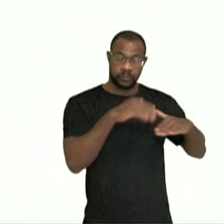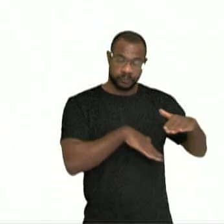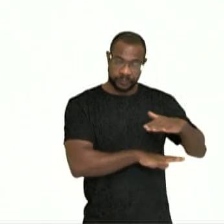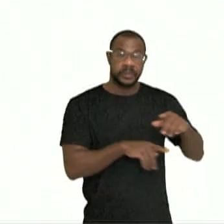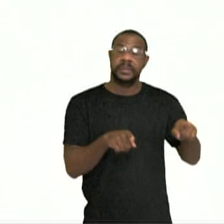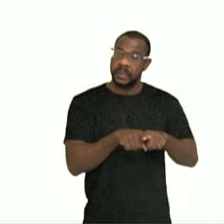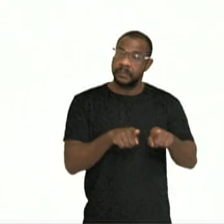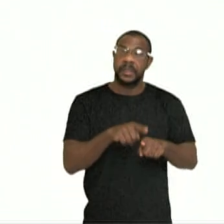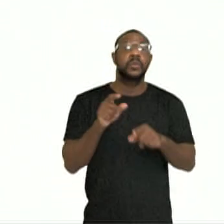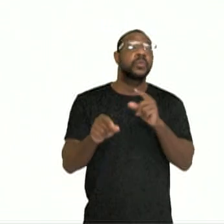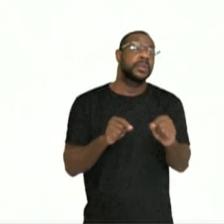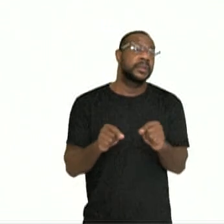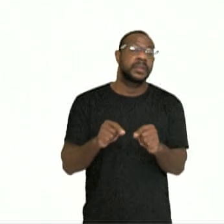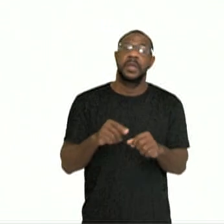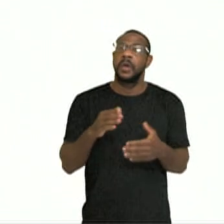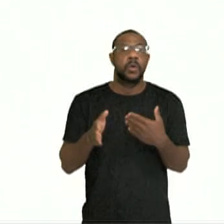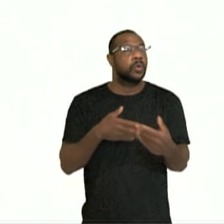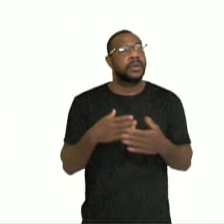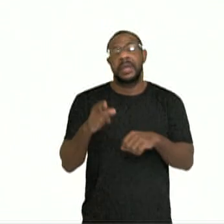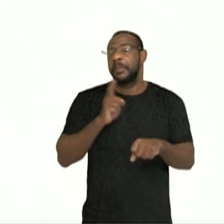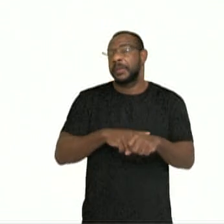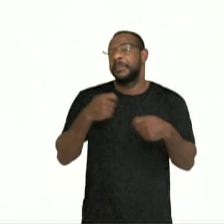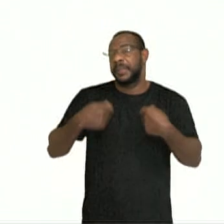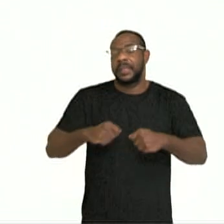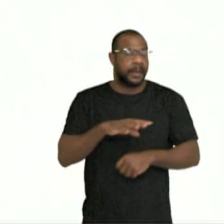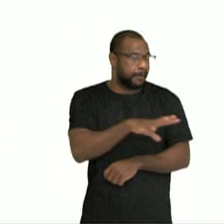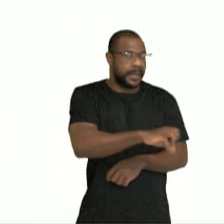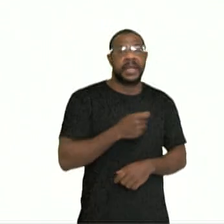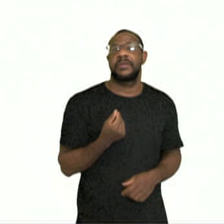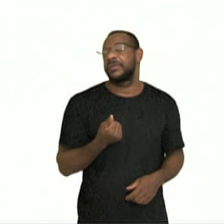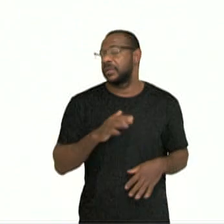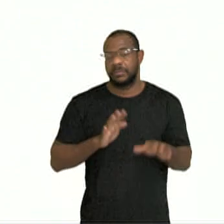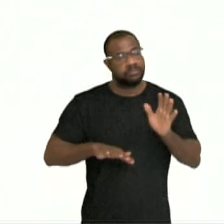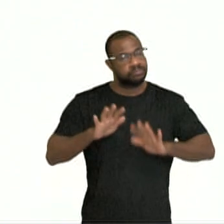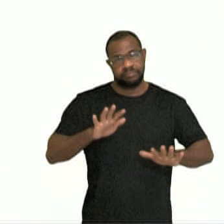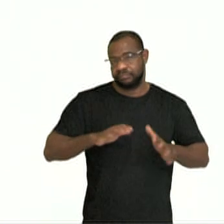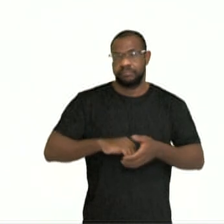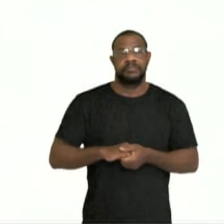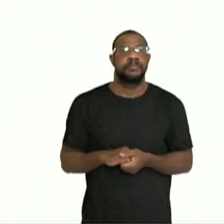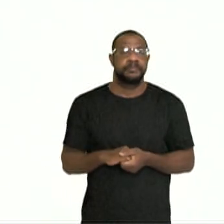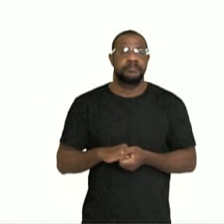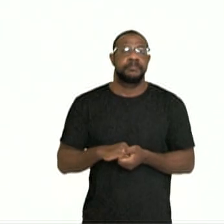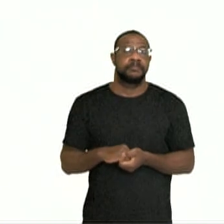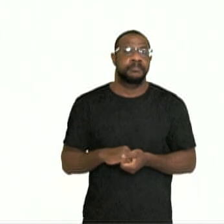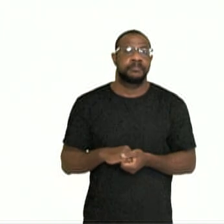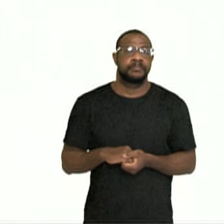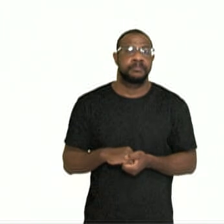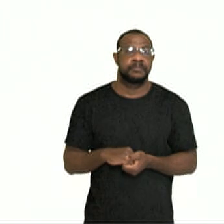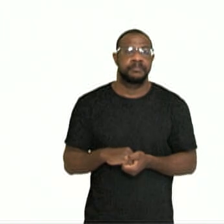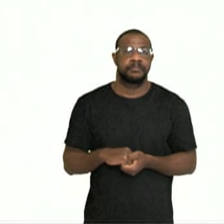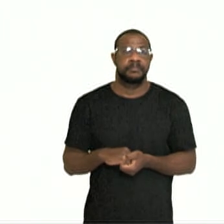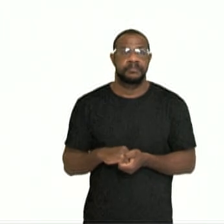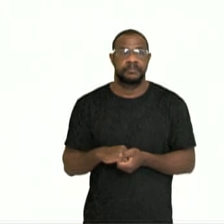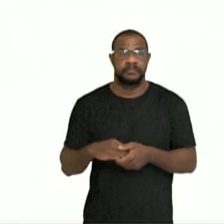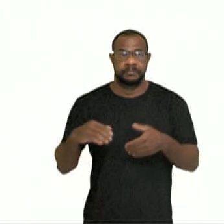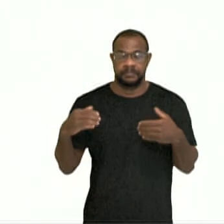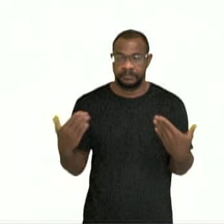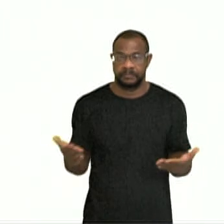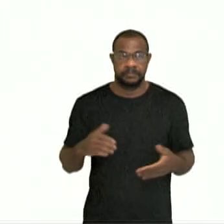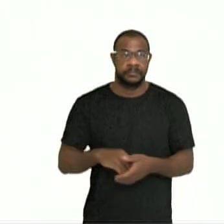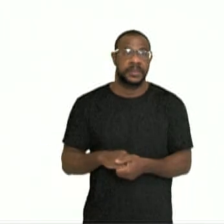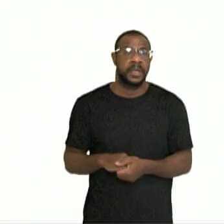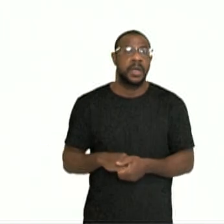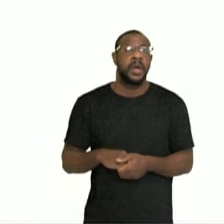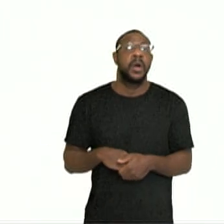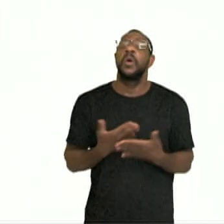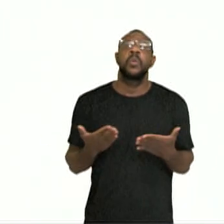também para, em algum momento que precisar, ela retirar esse dinheiro como um fundo emergencial para as emergências que acontecerem. Então,